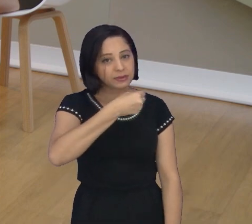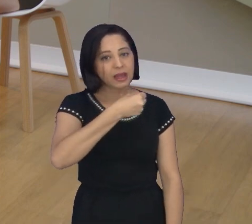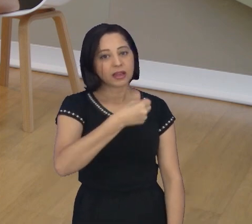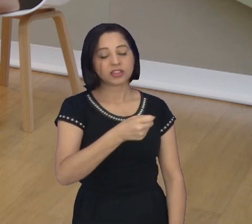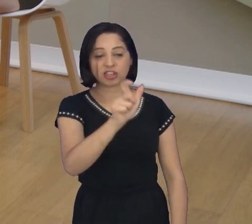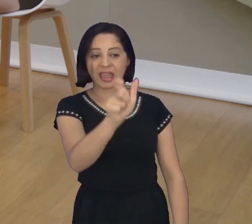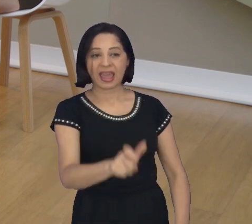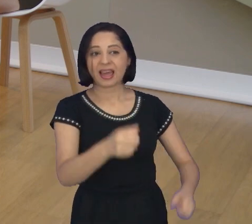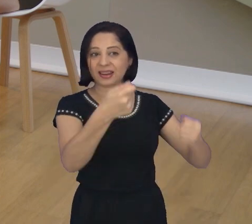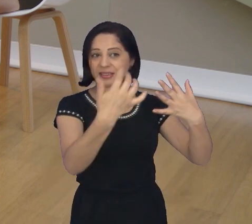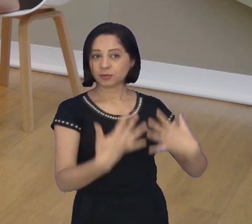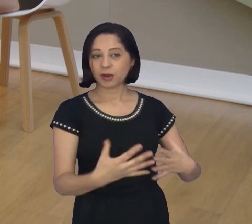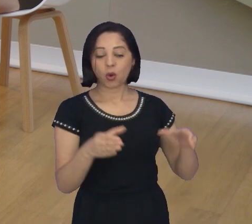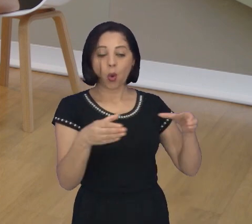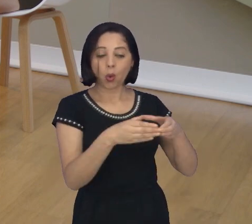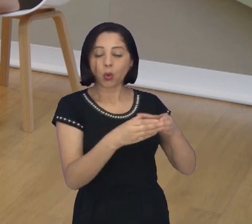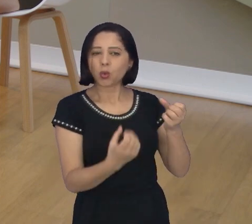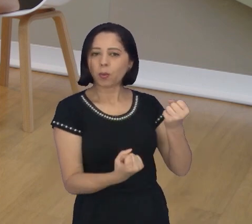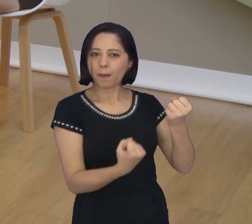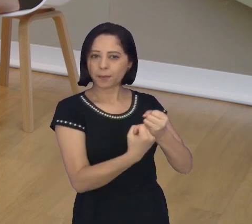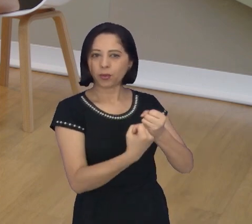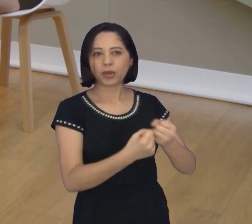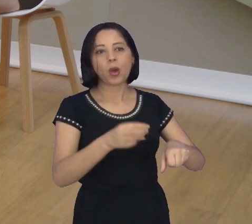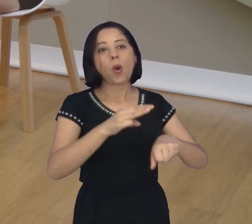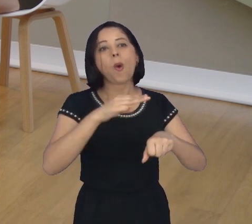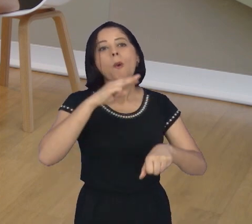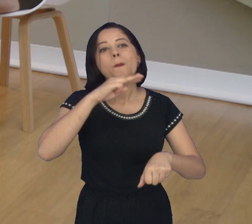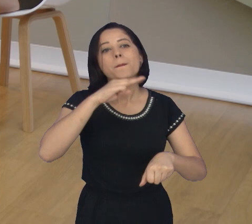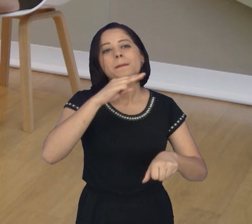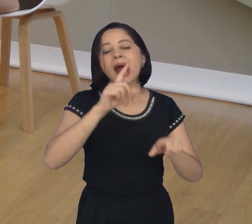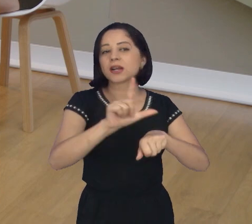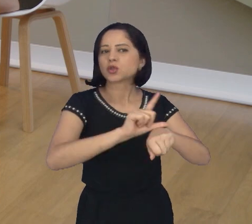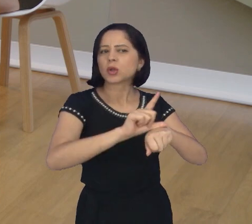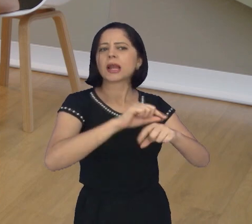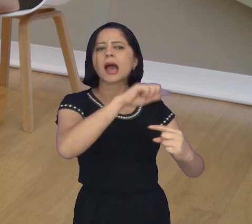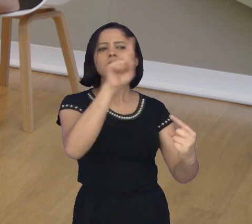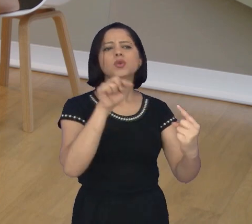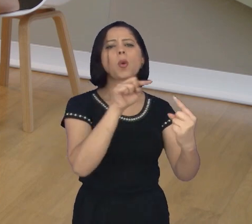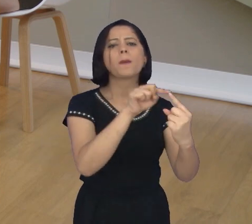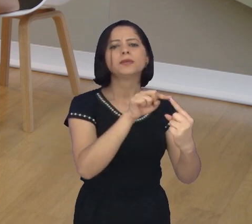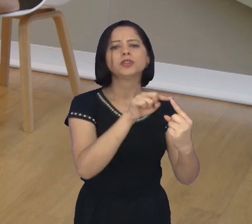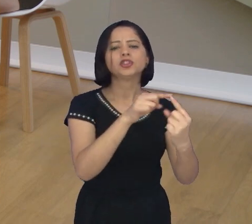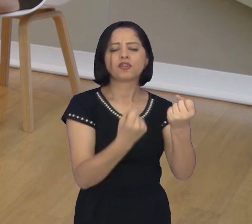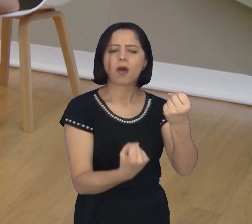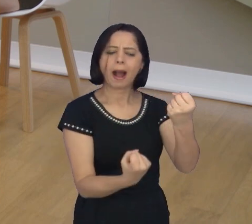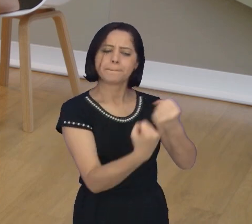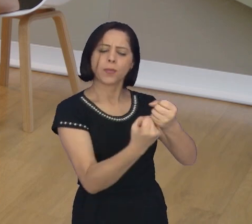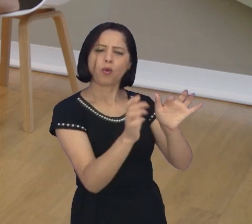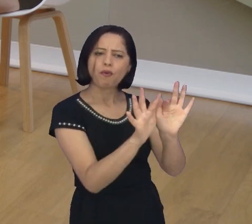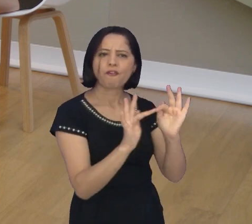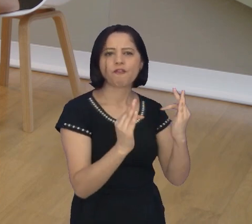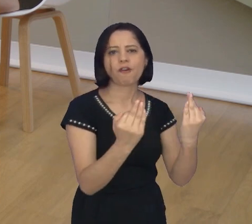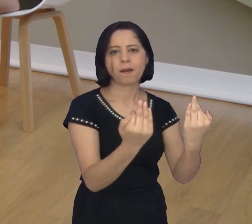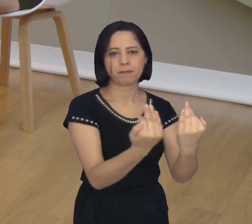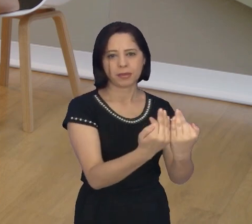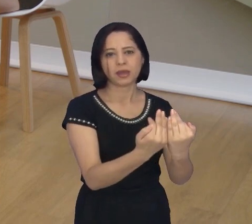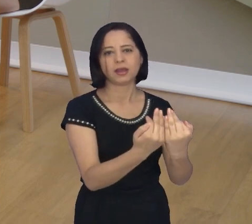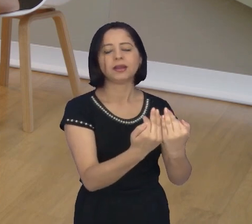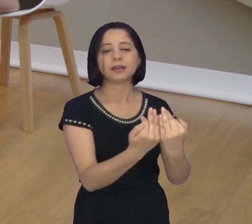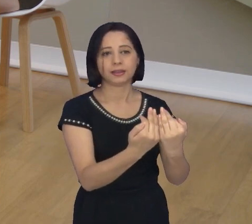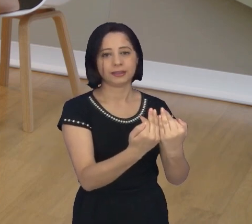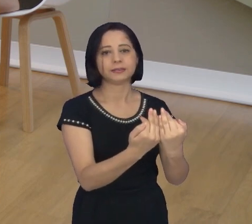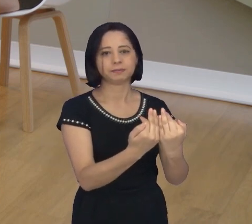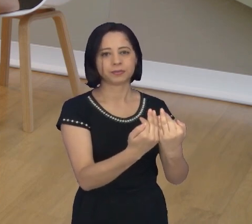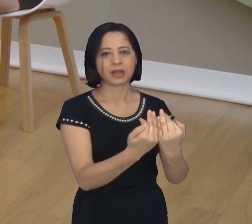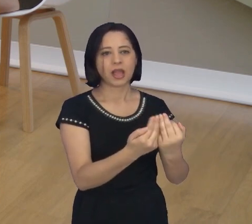muito sobre rede de apoio. Então, o Março Lilás, ele também tem esse objetivo, né? O apoio da família, nesse momento que a